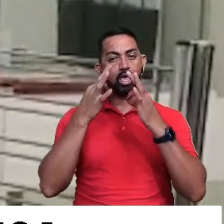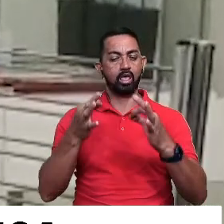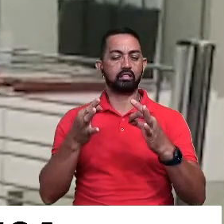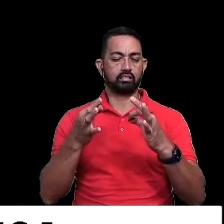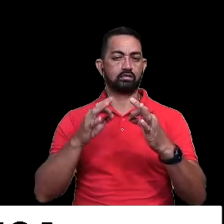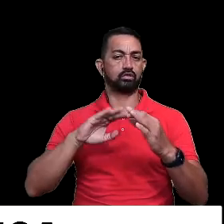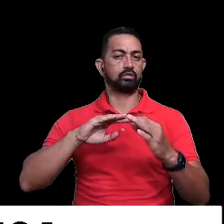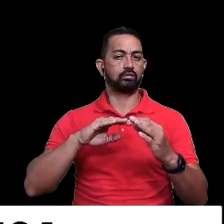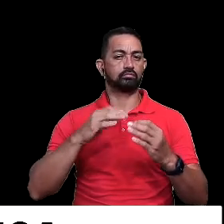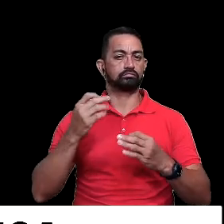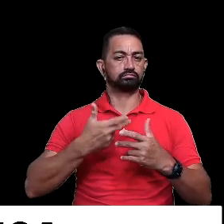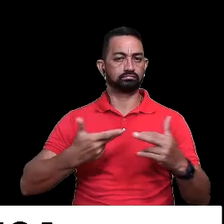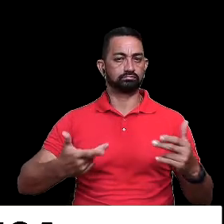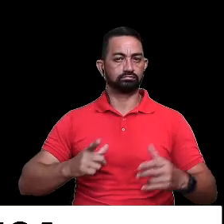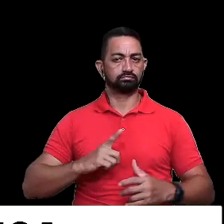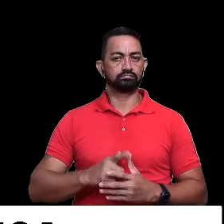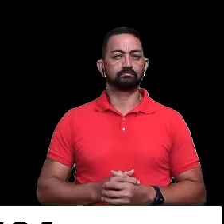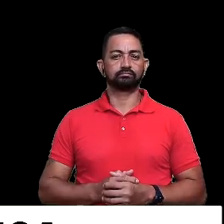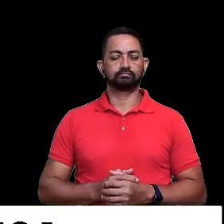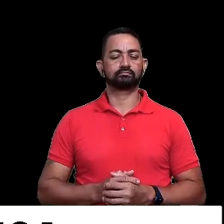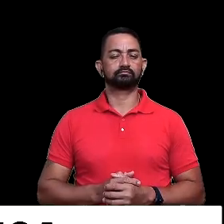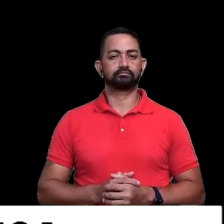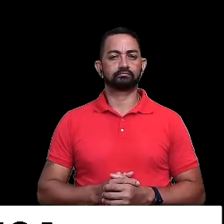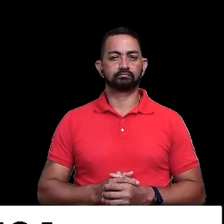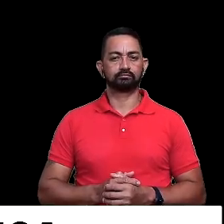esse caso com mais amor.